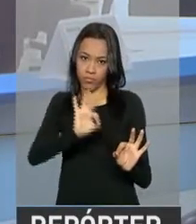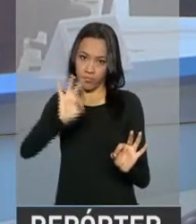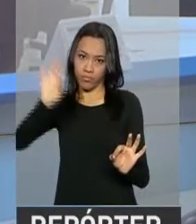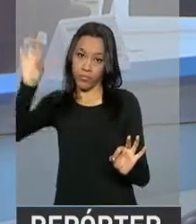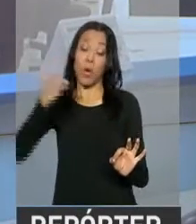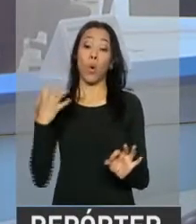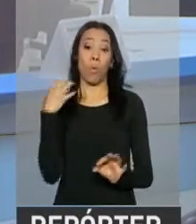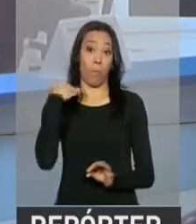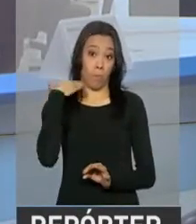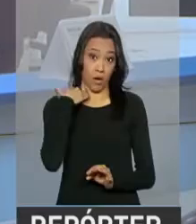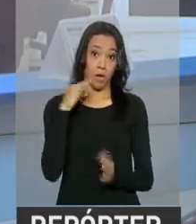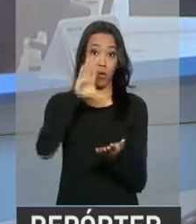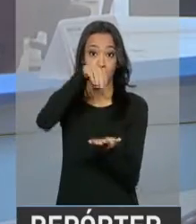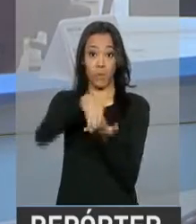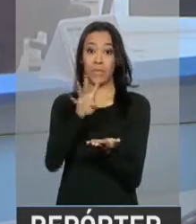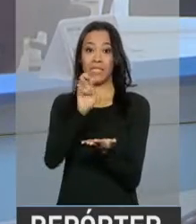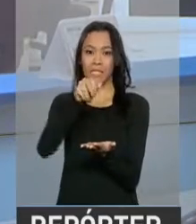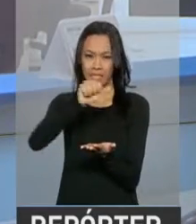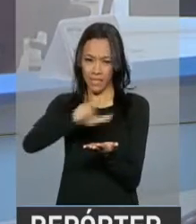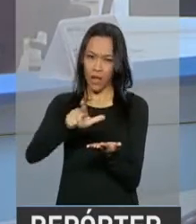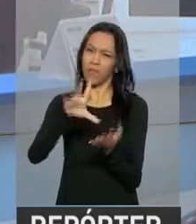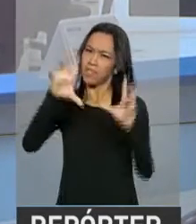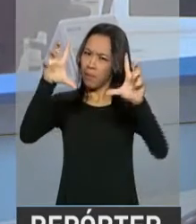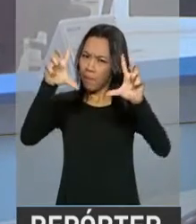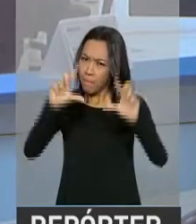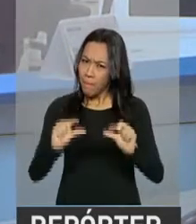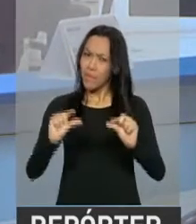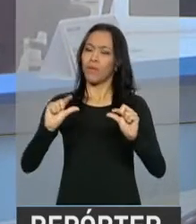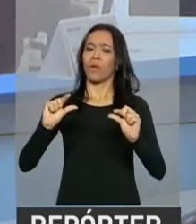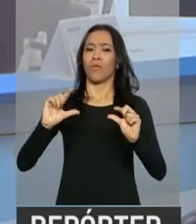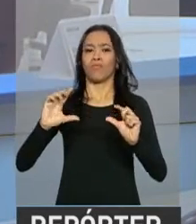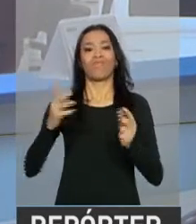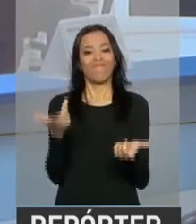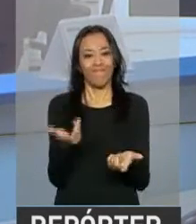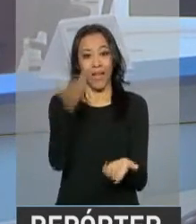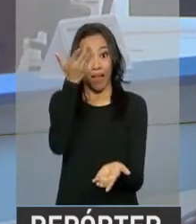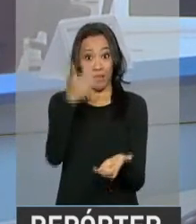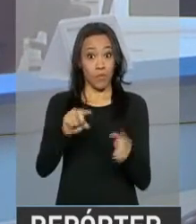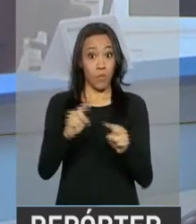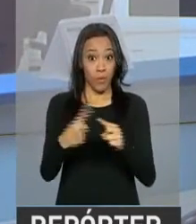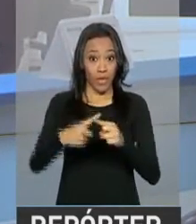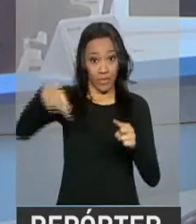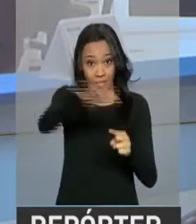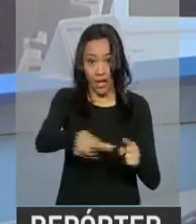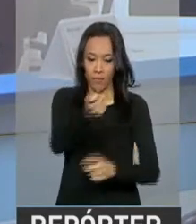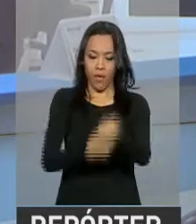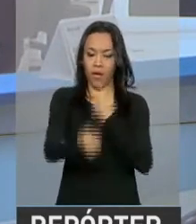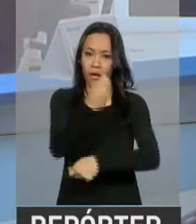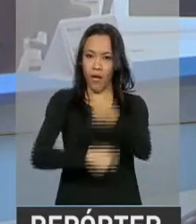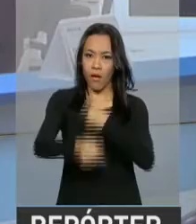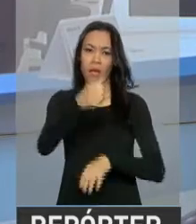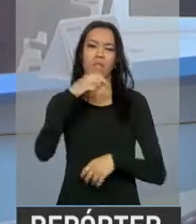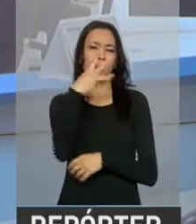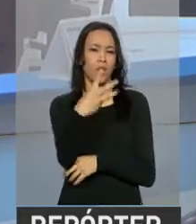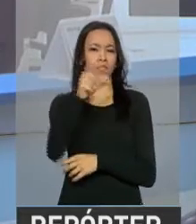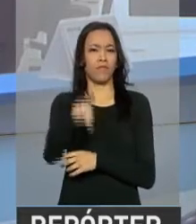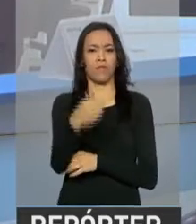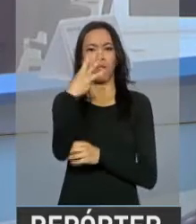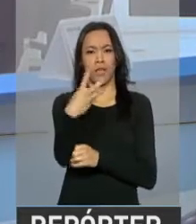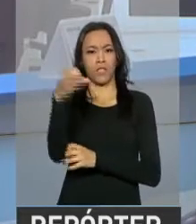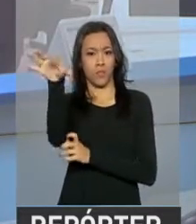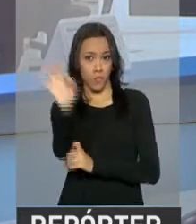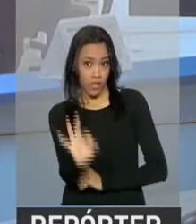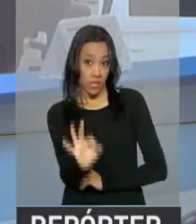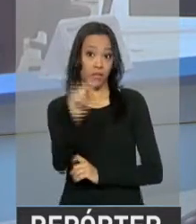estima ainda que a recessão será um pouco menor do que o previsto a queda na atividade econômica deve ficar em 3,3